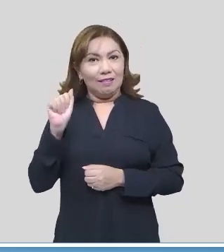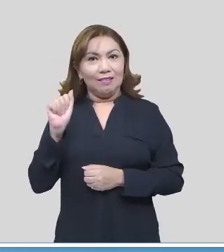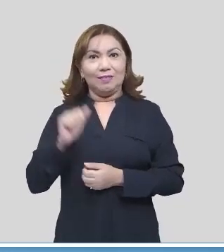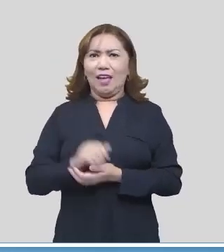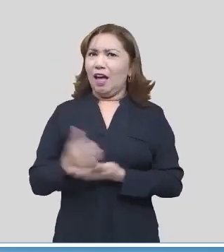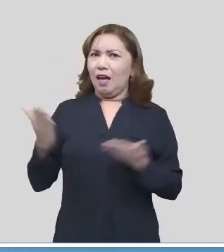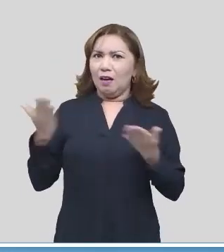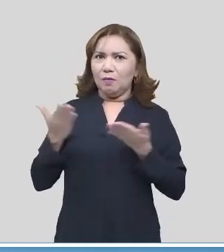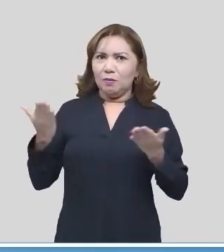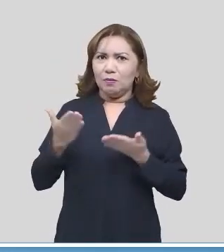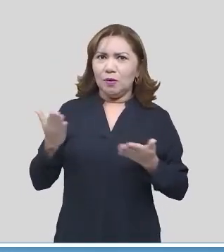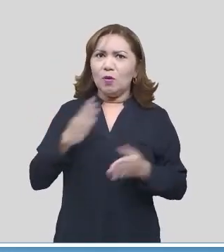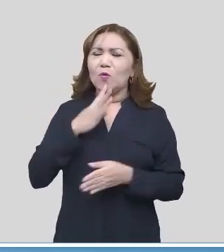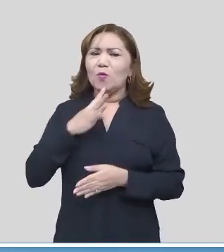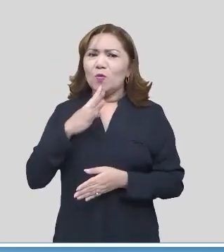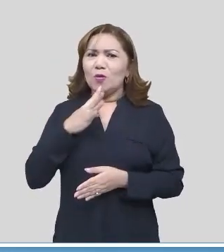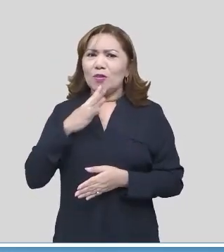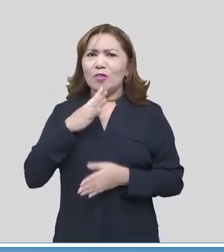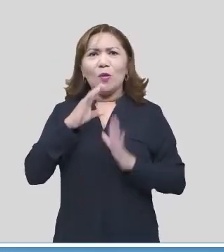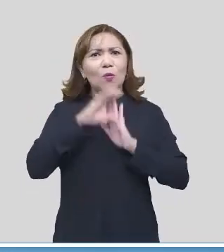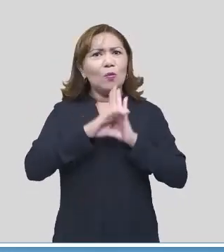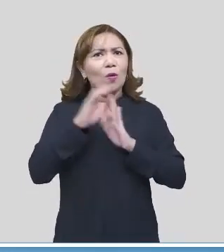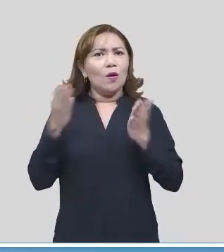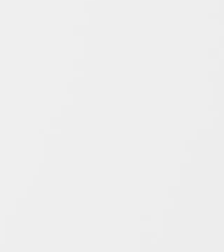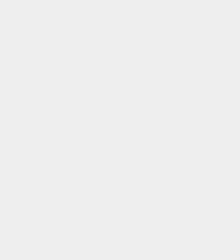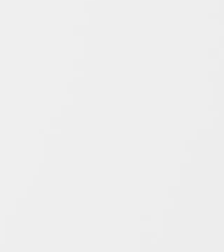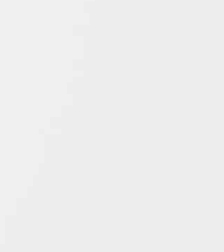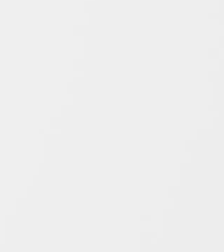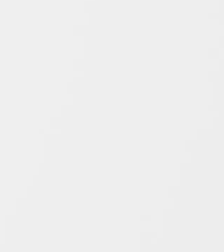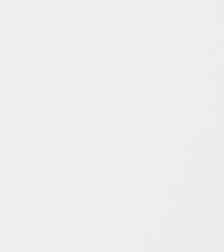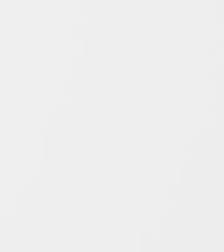vamos conhecer o conteúdo da aula de hoje? Vamos?